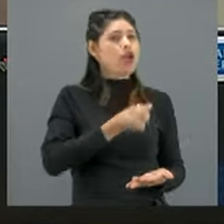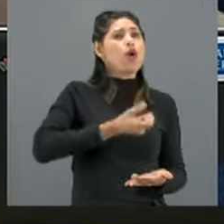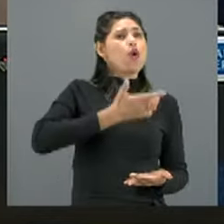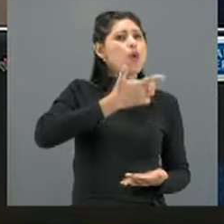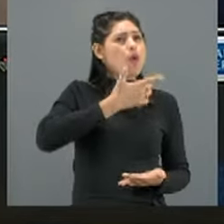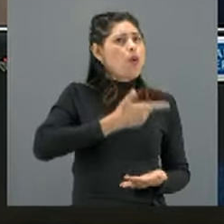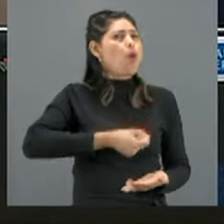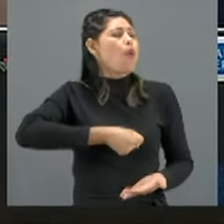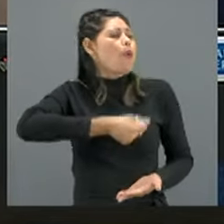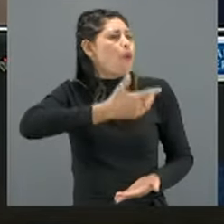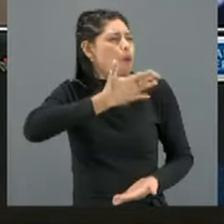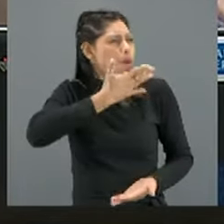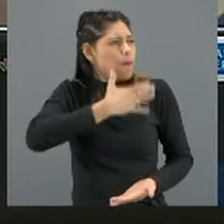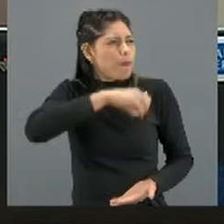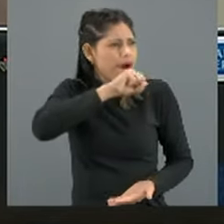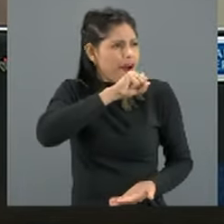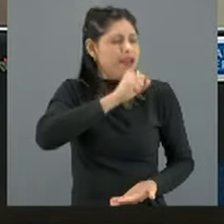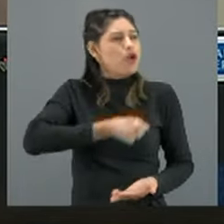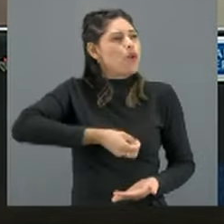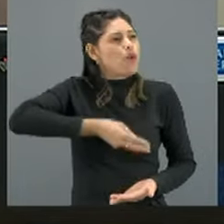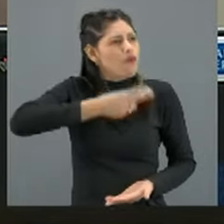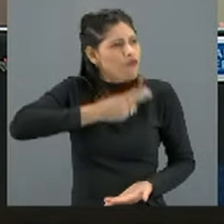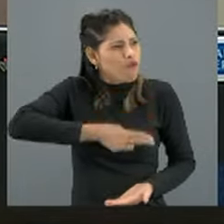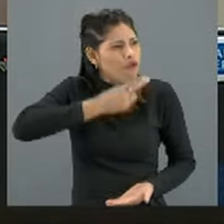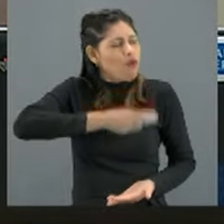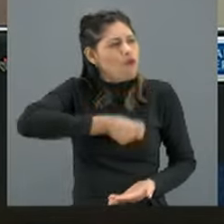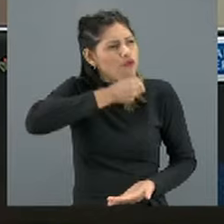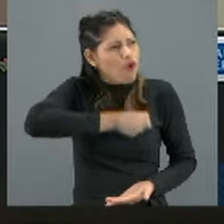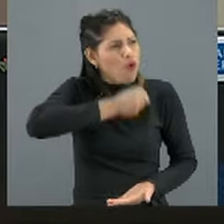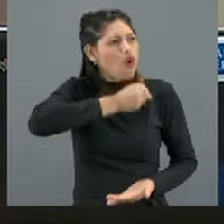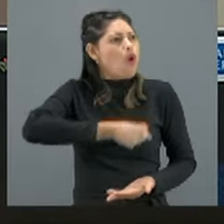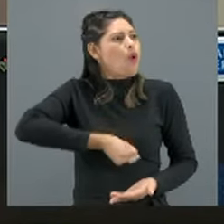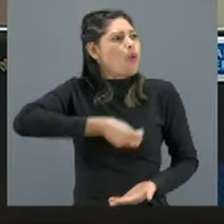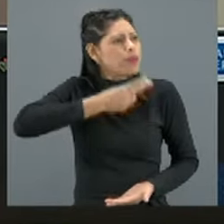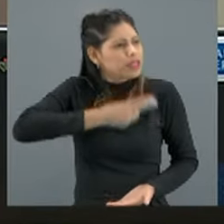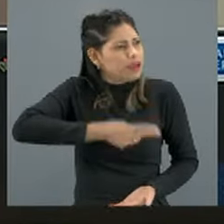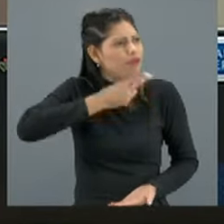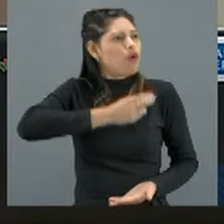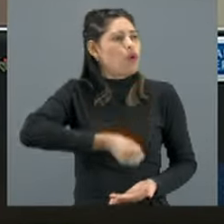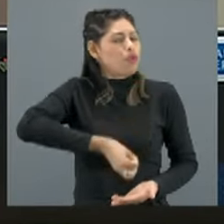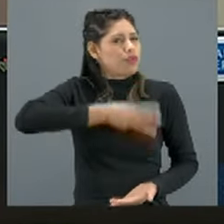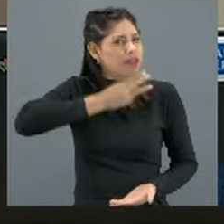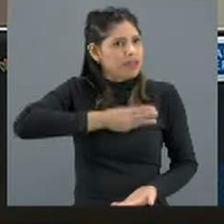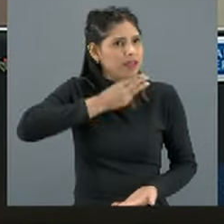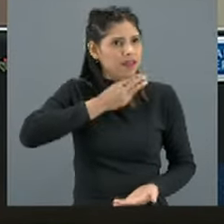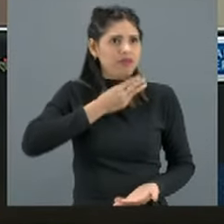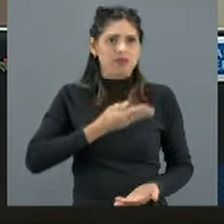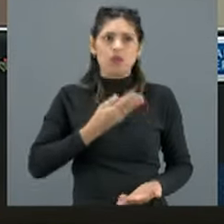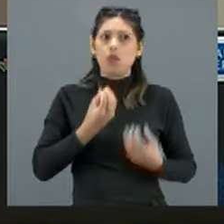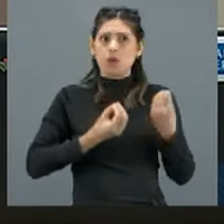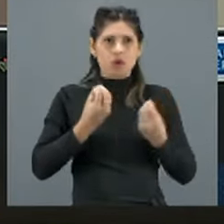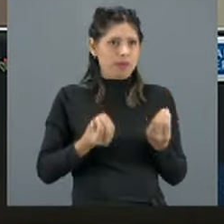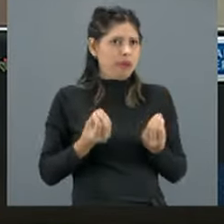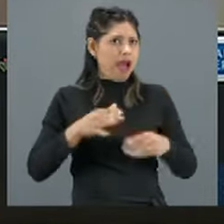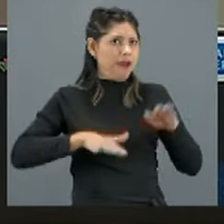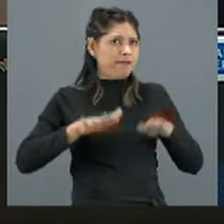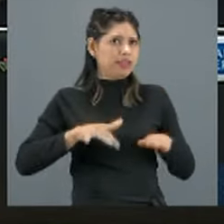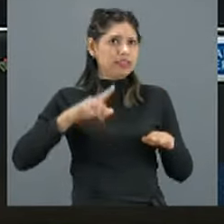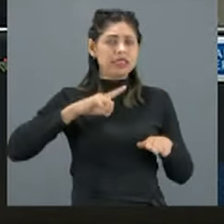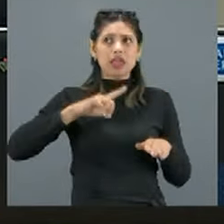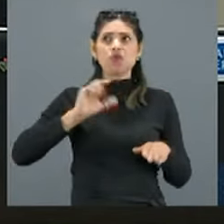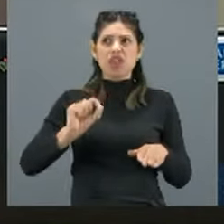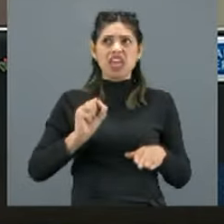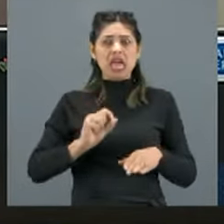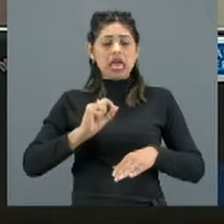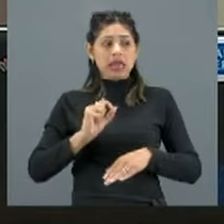do pai do pai, que passa a terra. Aí de repente chega a Ibama Federal com fuzil, ó, tem 5 horas para sair.